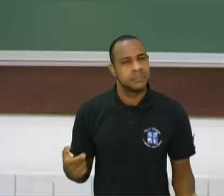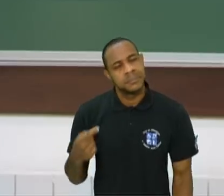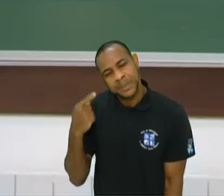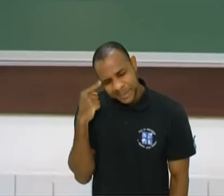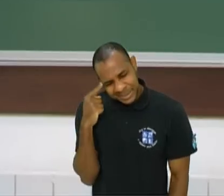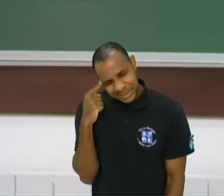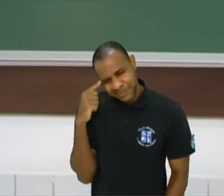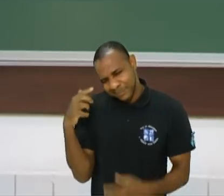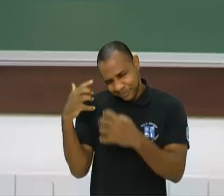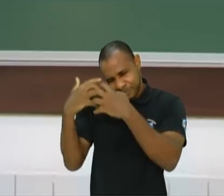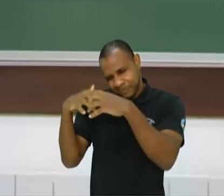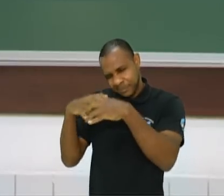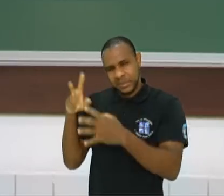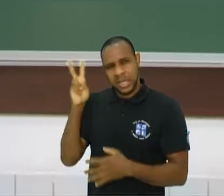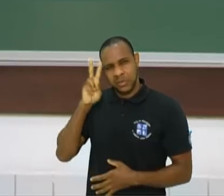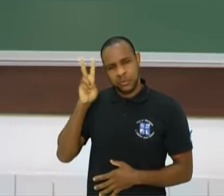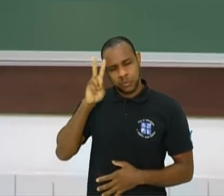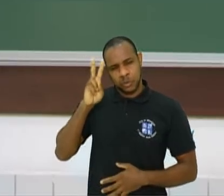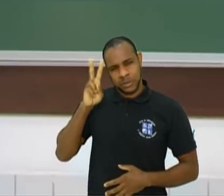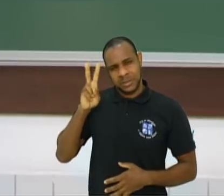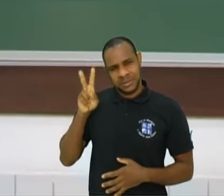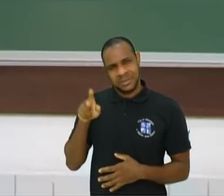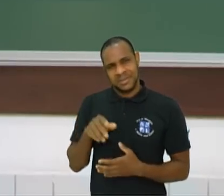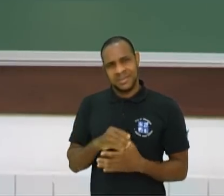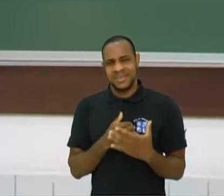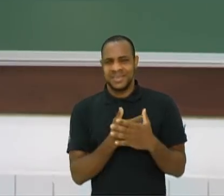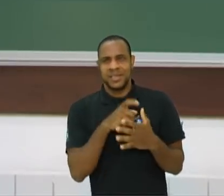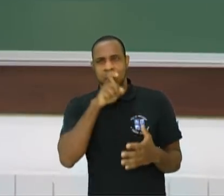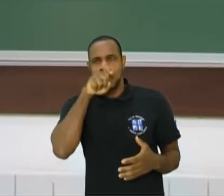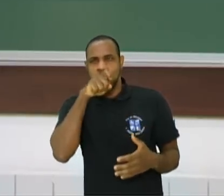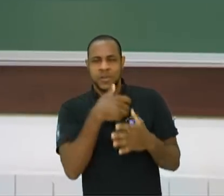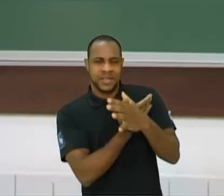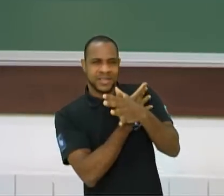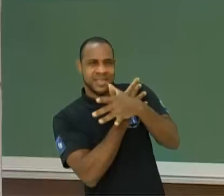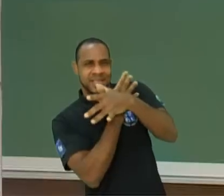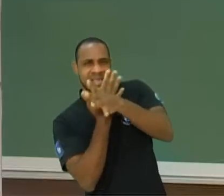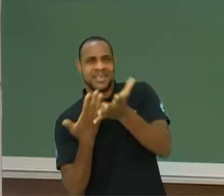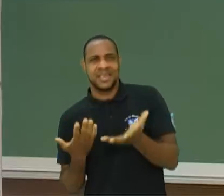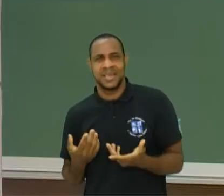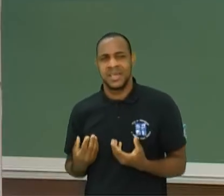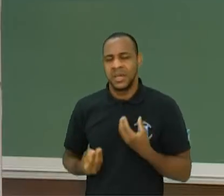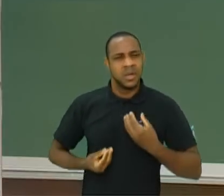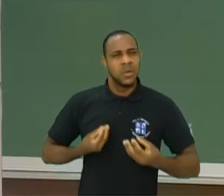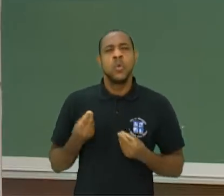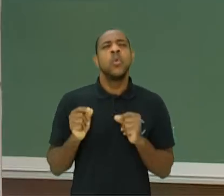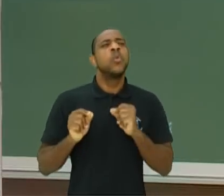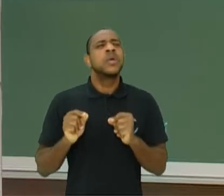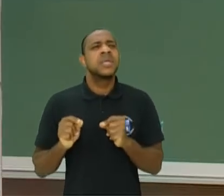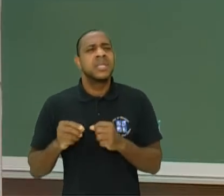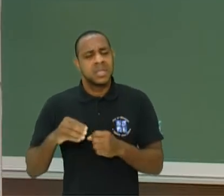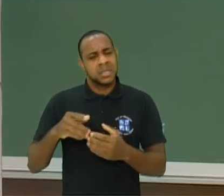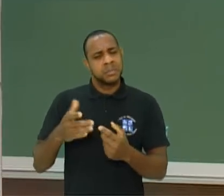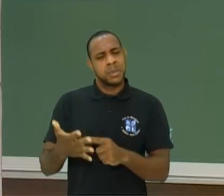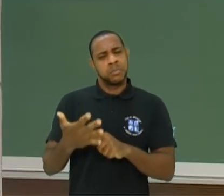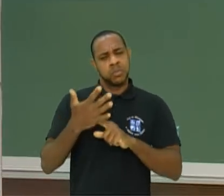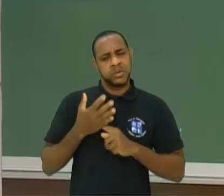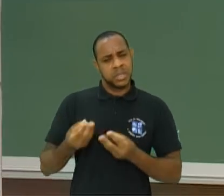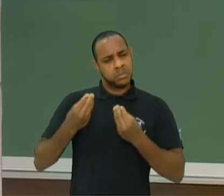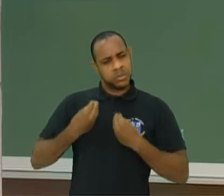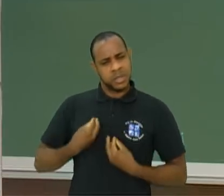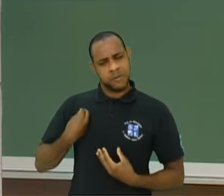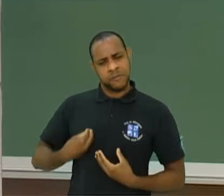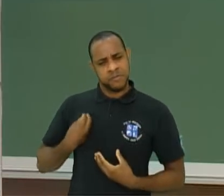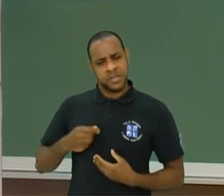pensar um pouquinho sobre a história que a professora contou? O que será que essa lenda da águia nos fala? O que ela nos